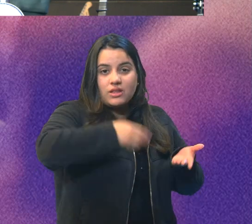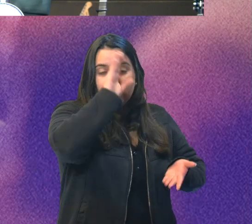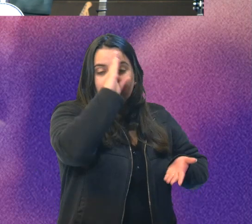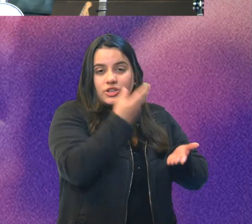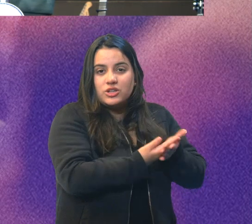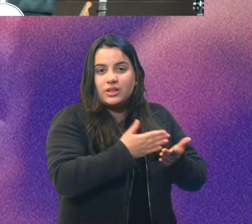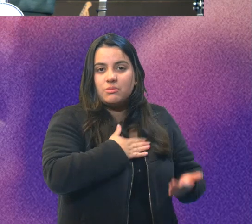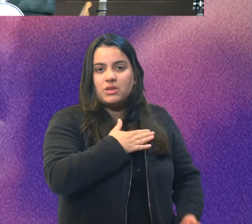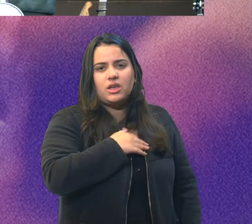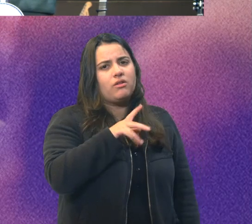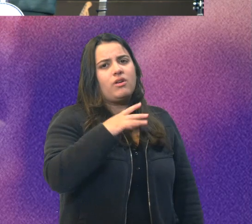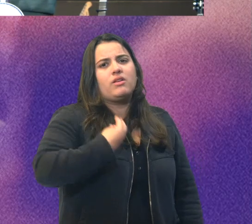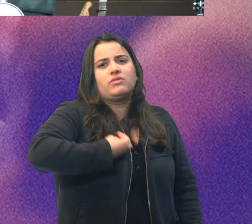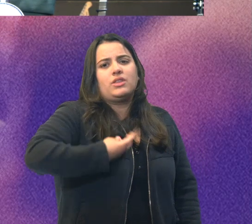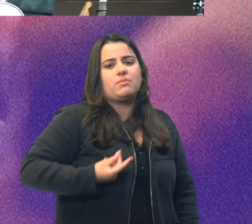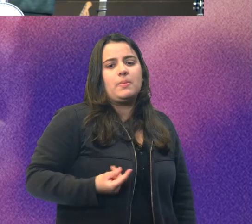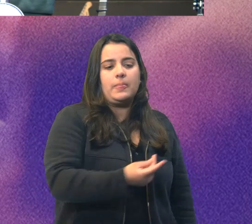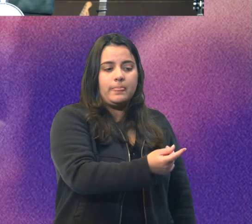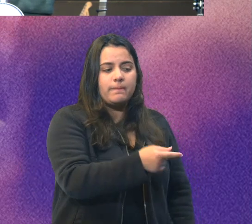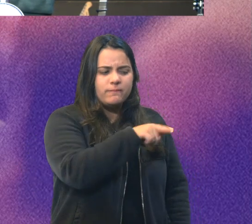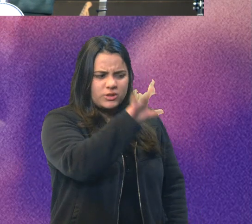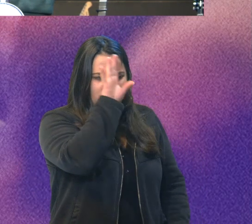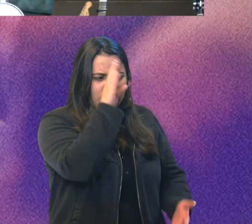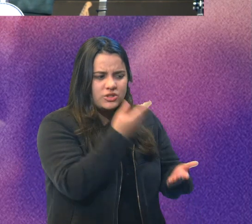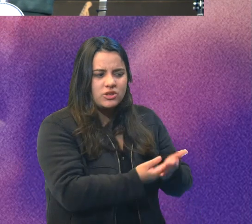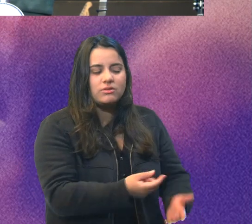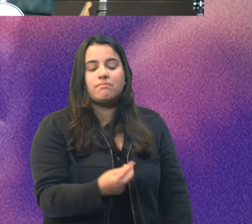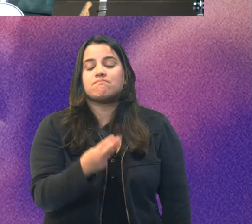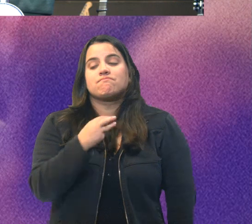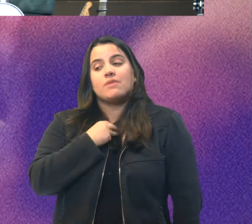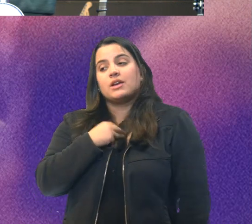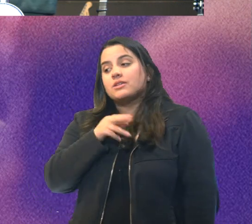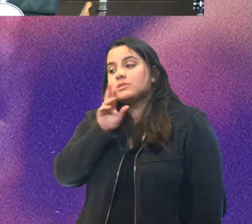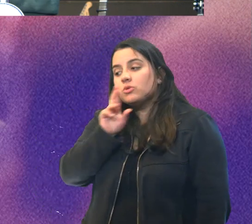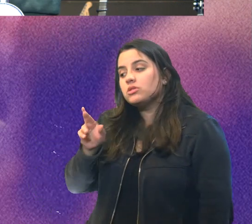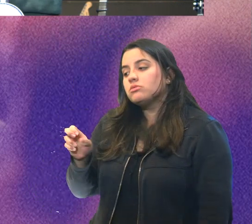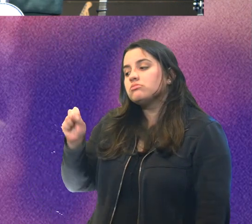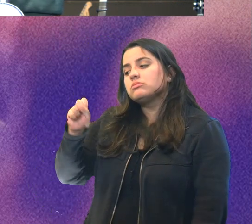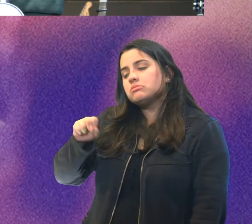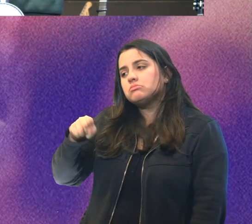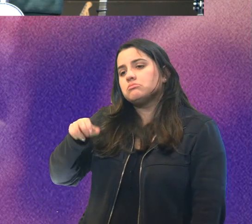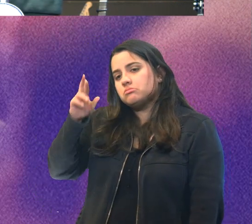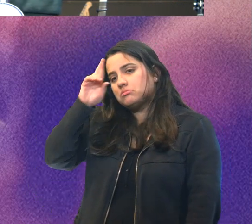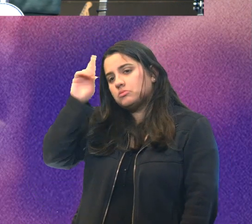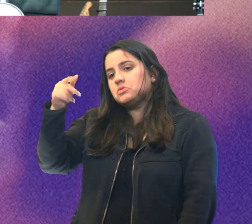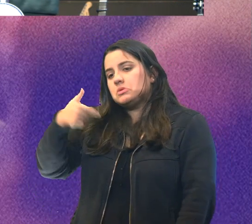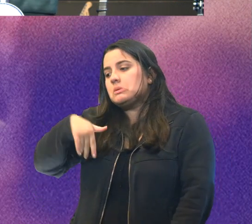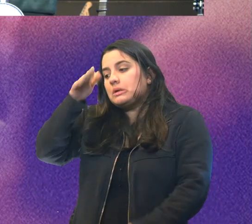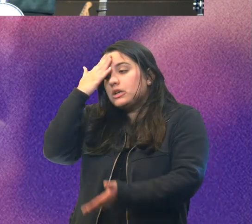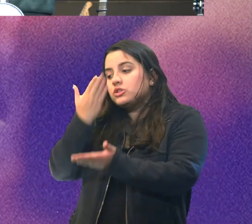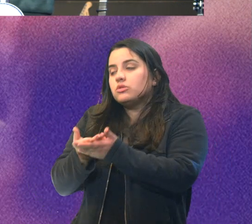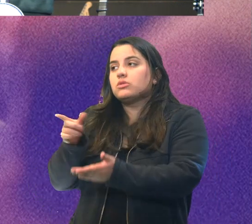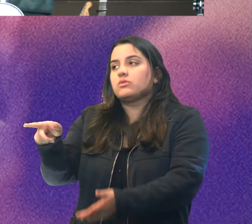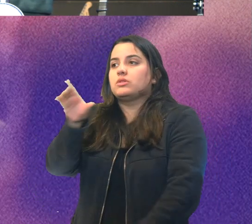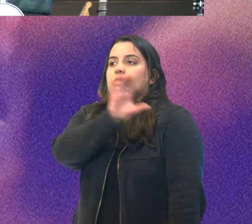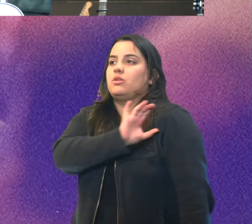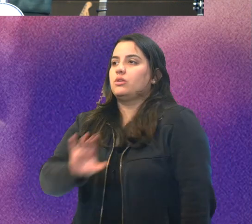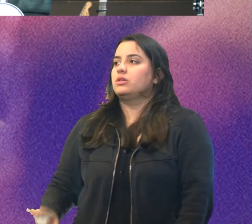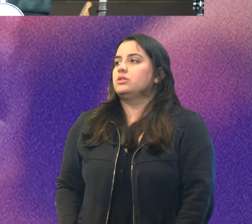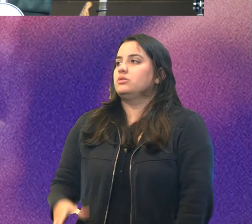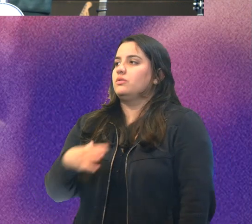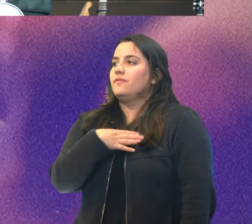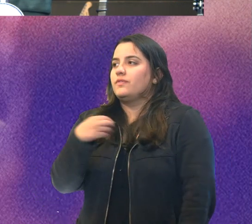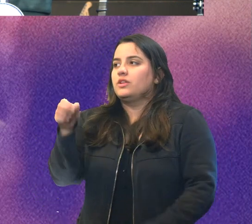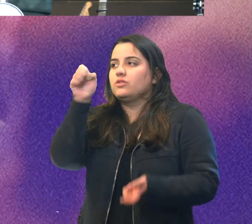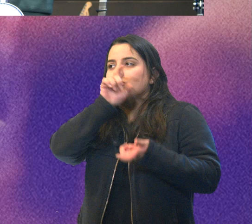crê nisso? Ela respondeu, sim, Senhor. Eu creio que tu és o Cristo, o Filho de